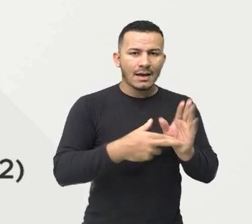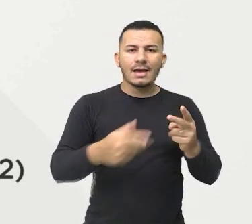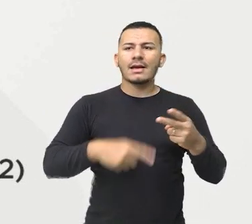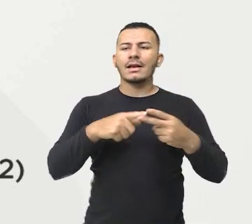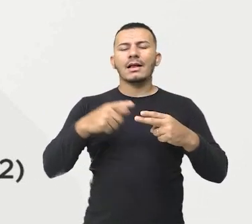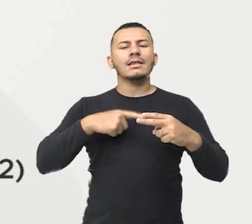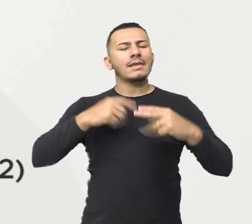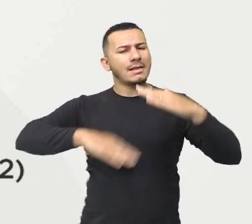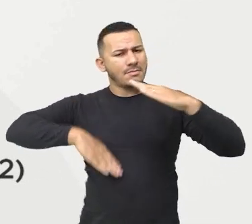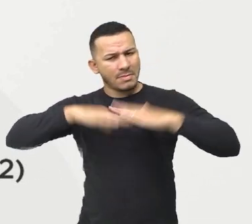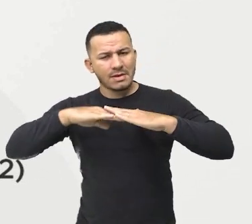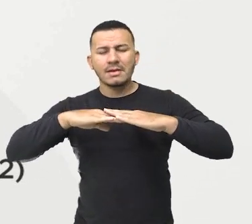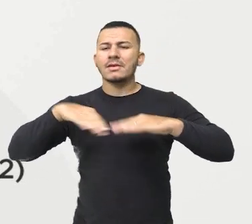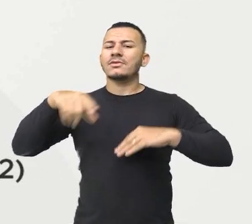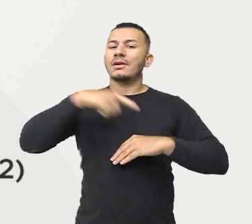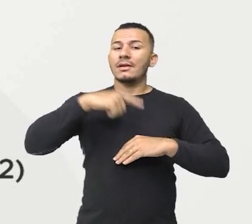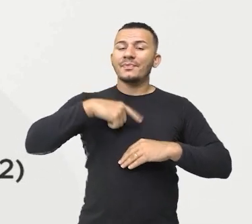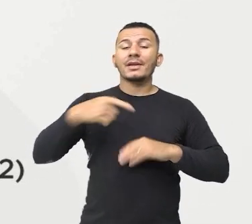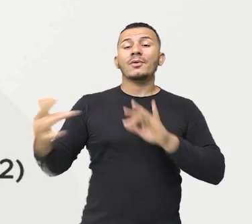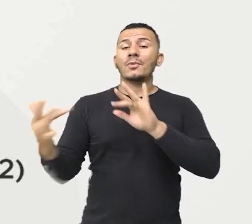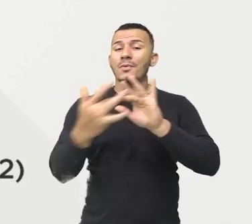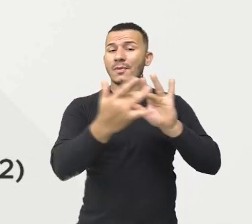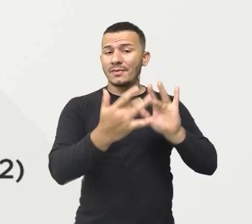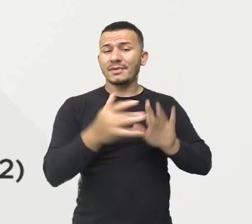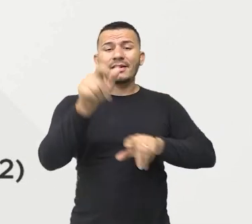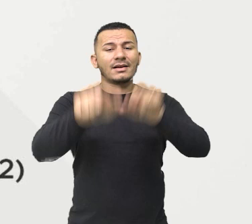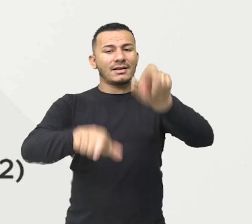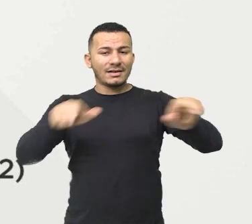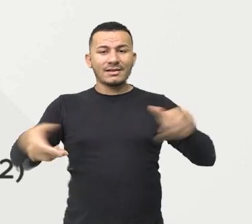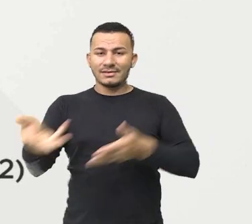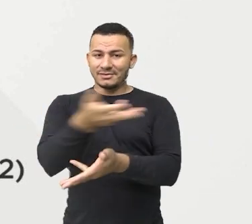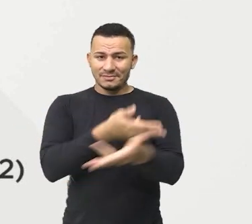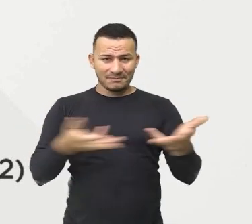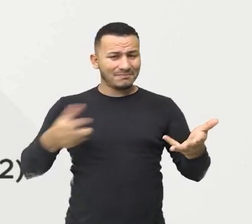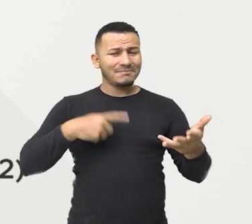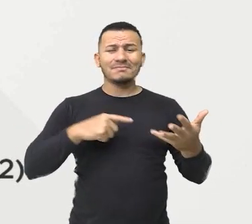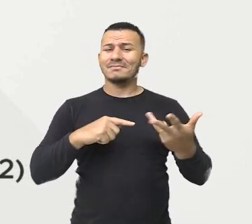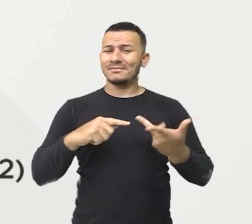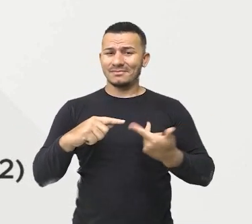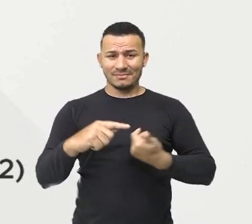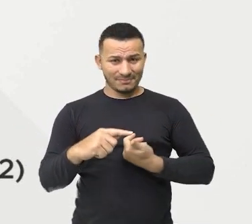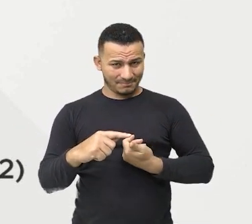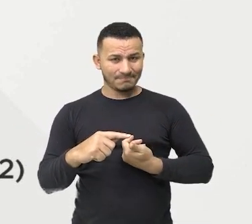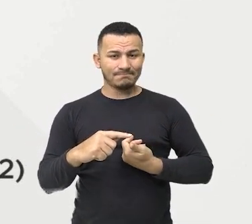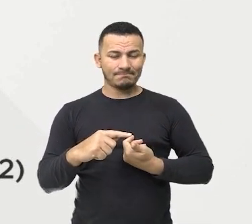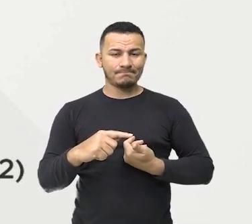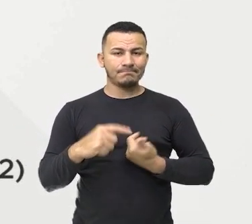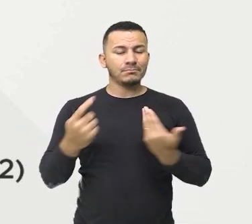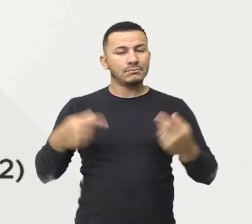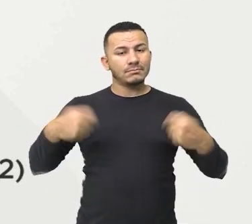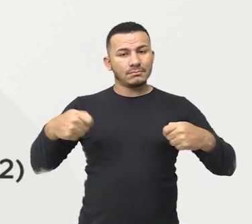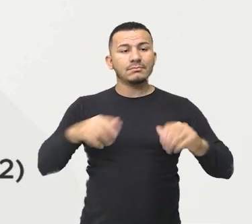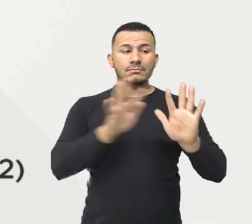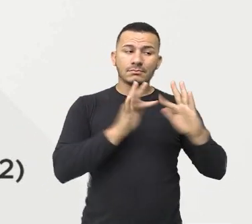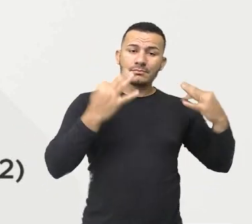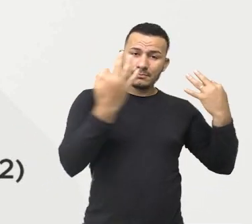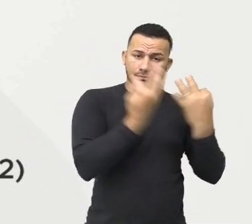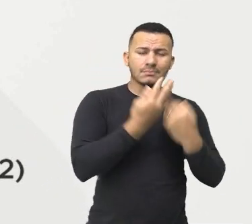limites, pela convivência com outras pessoas e assim por diante. Então, é necessário que os